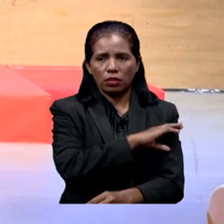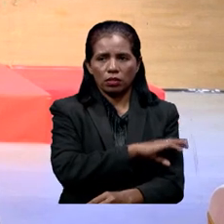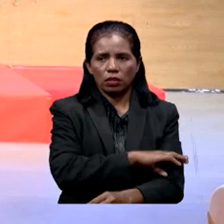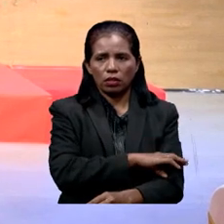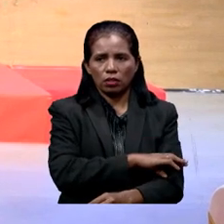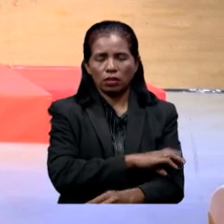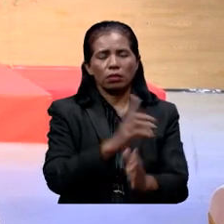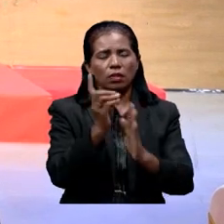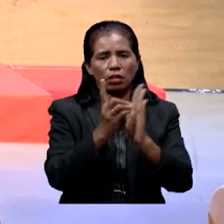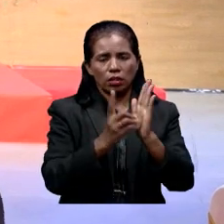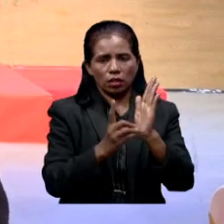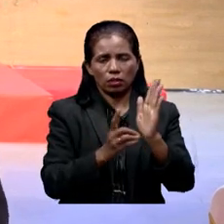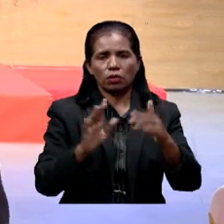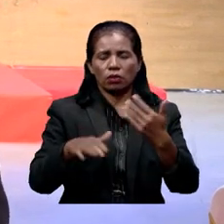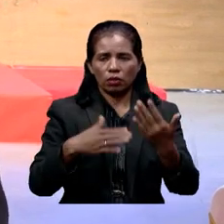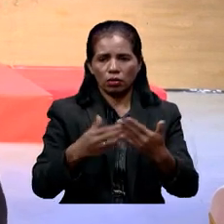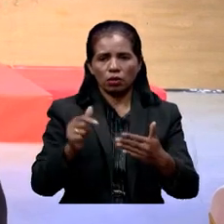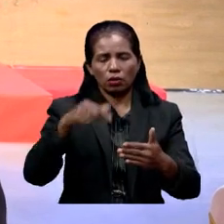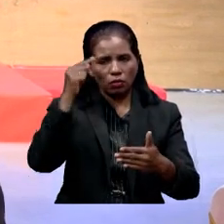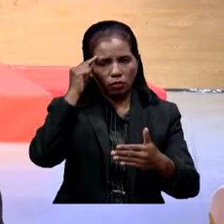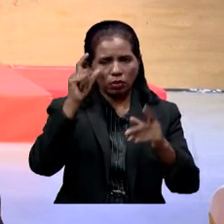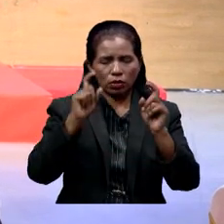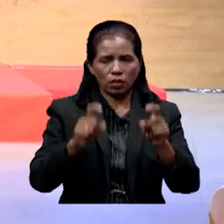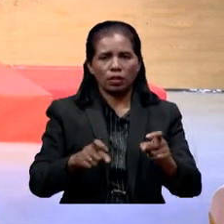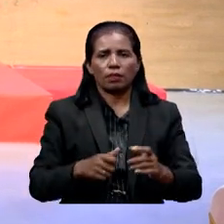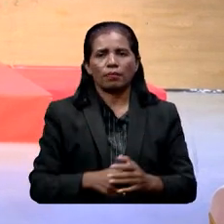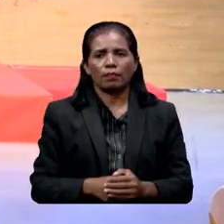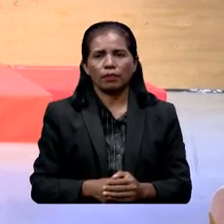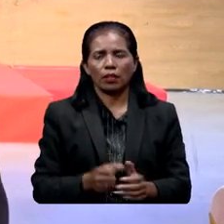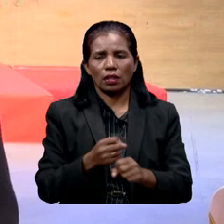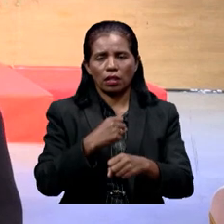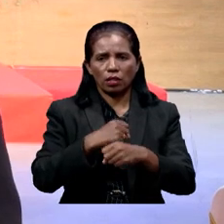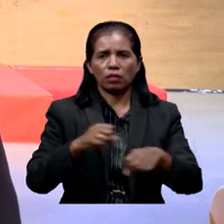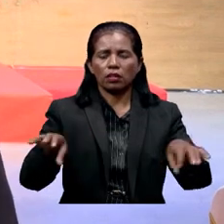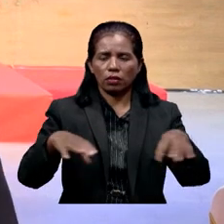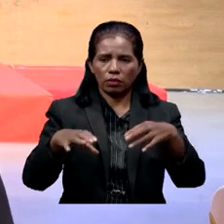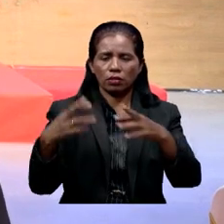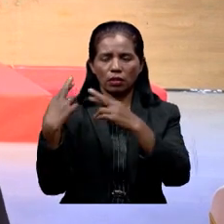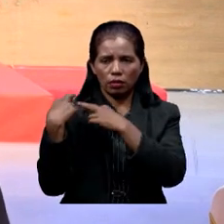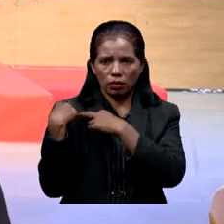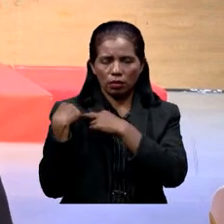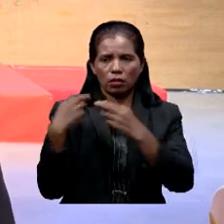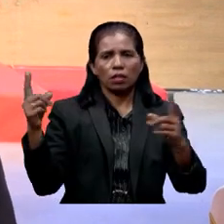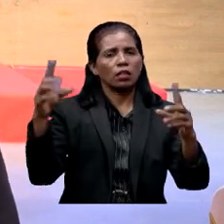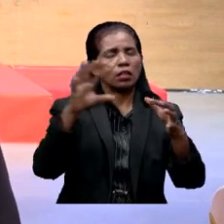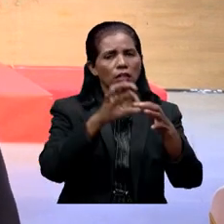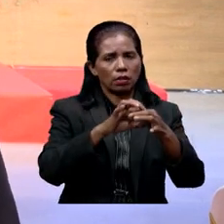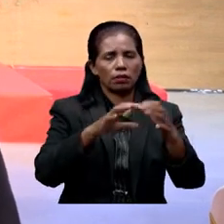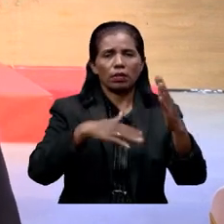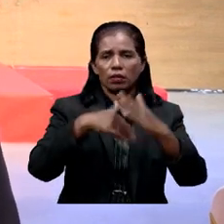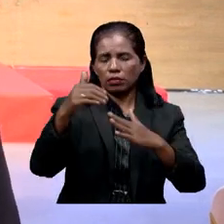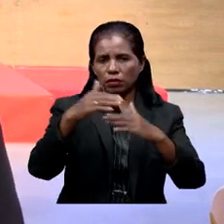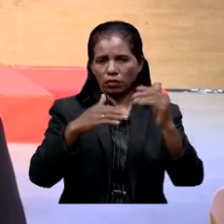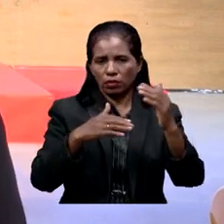Segurança badado sira. Então o governo tem que ralar um papel, liga para infraestrutura,